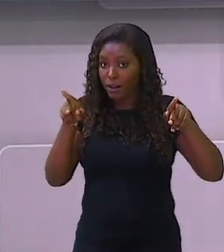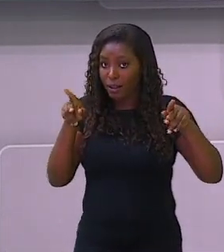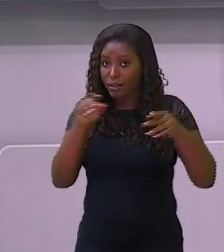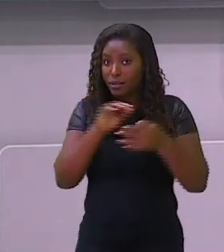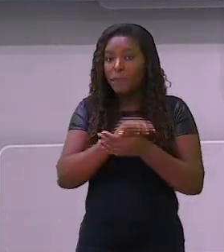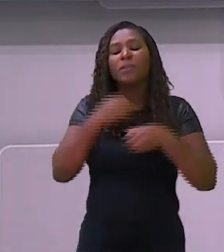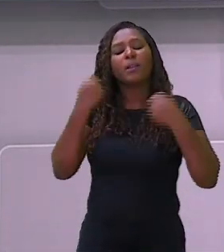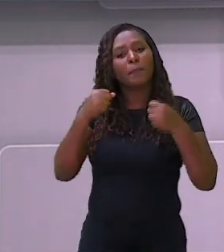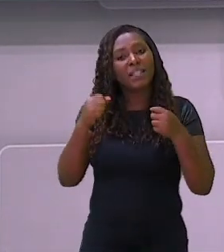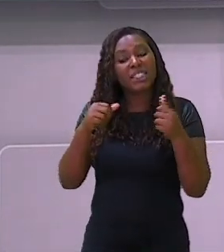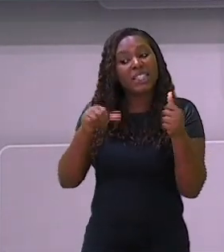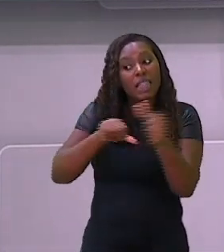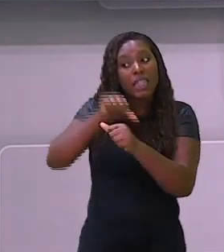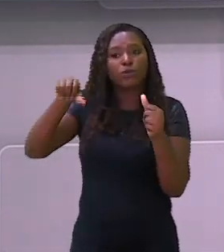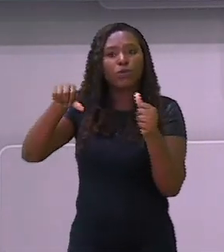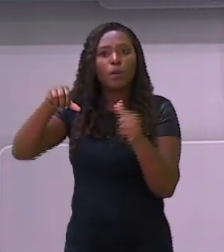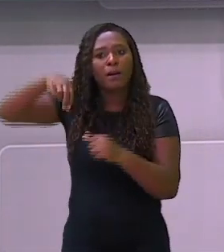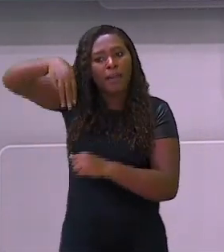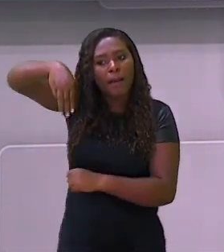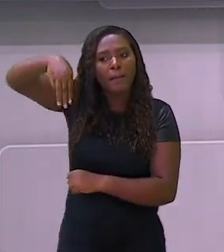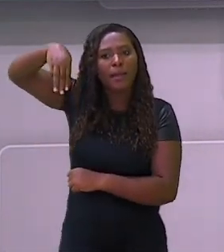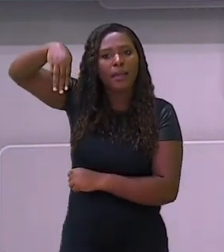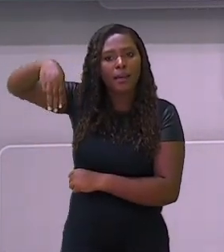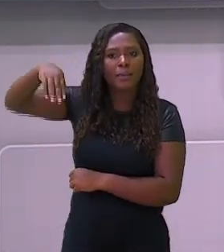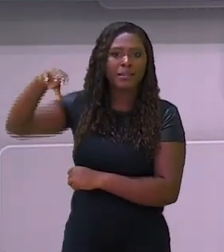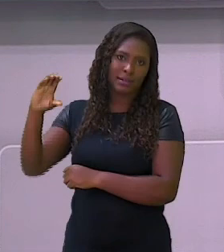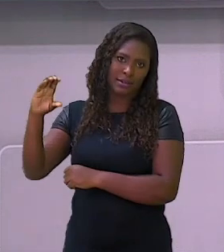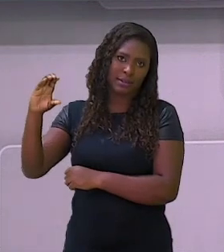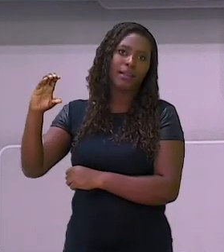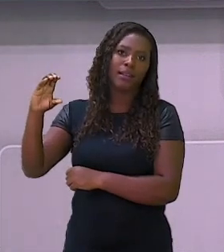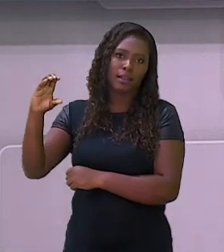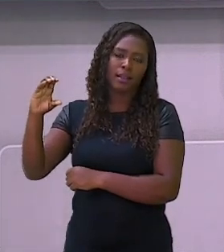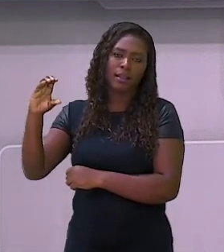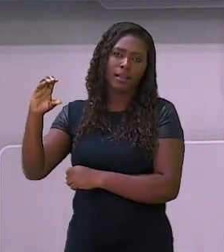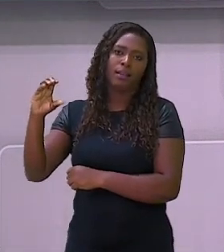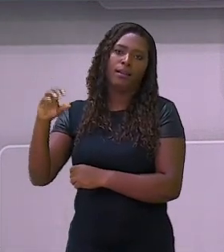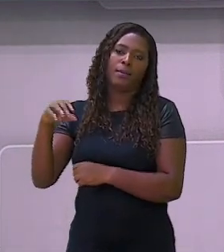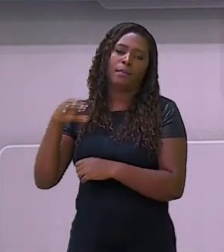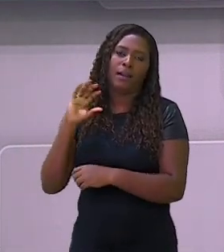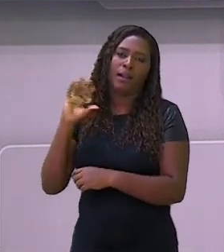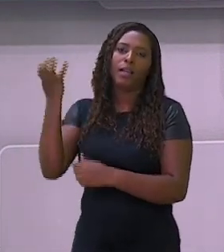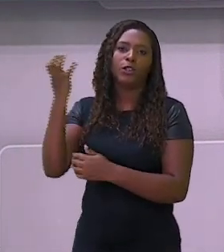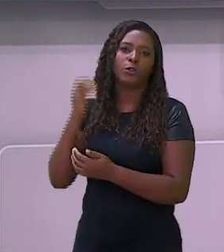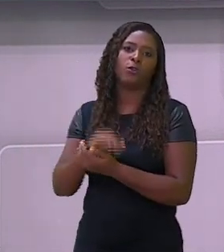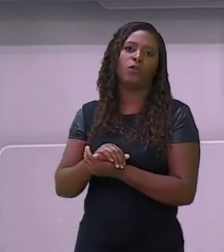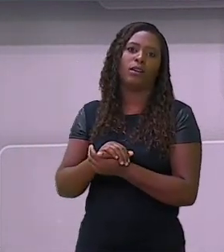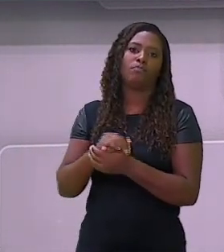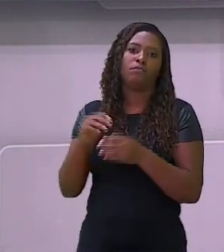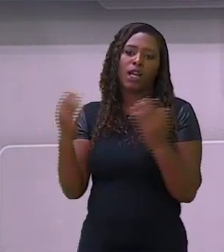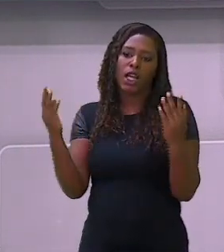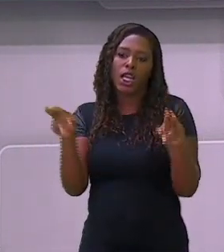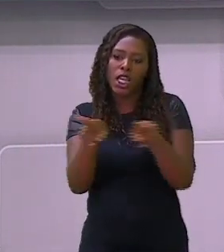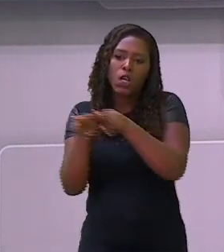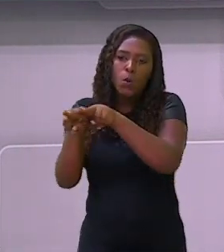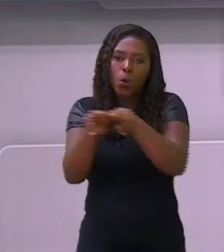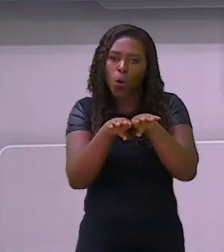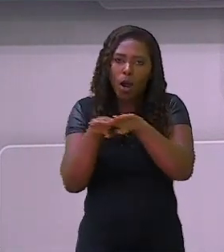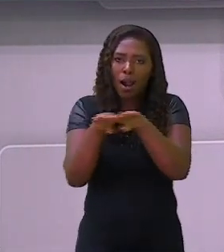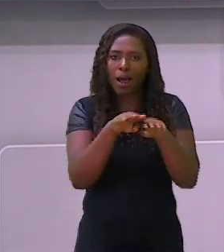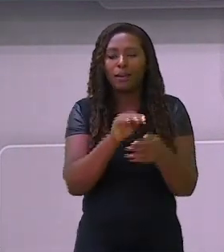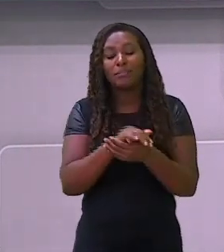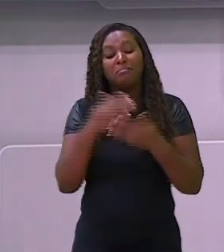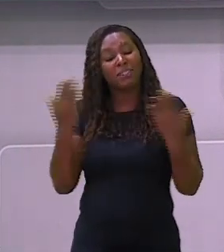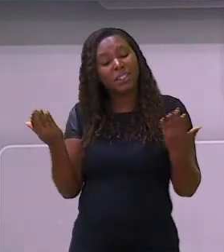igual para vocês resolverem as operações através de que do nmc Então pessoal por hoje é só